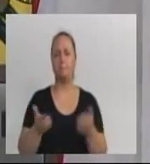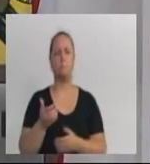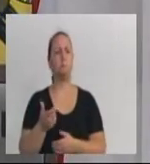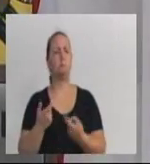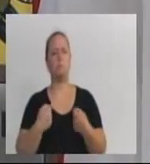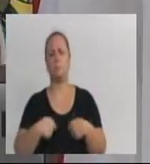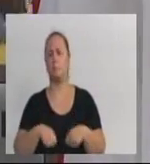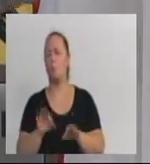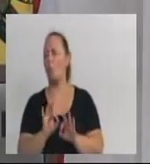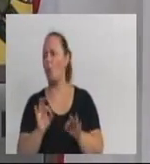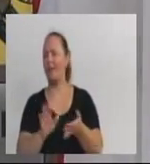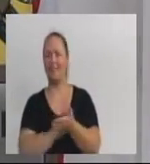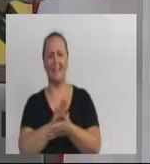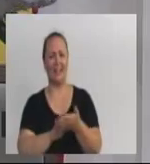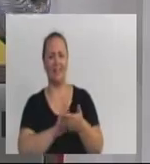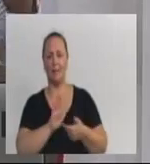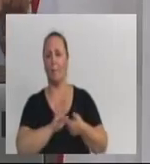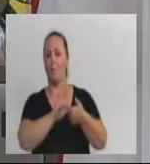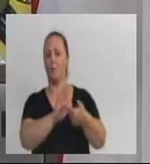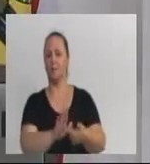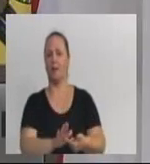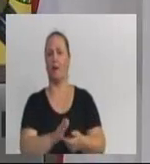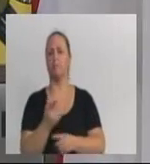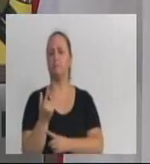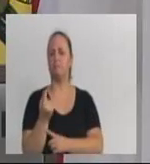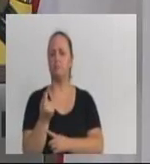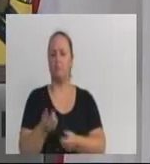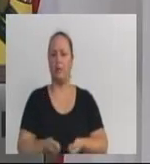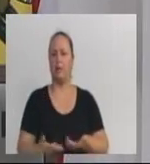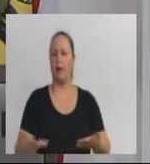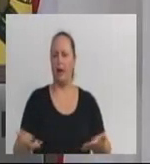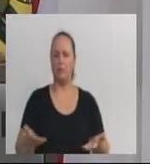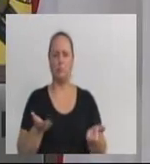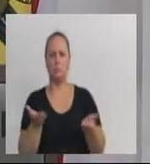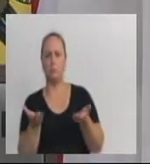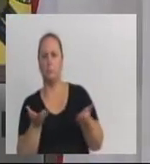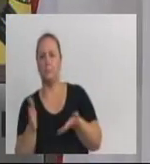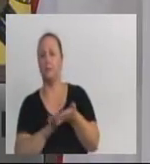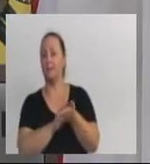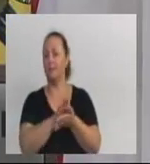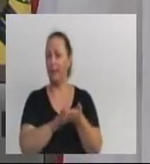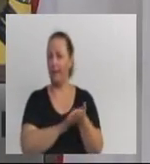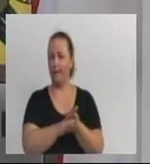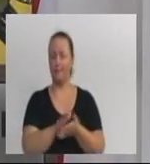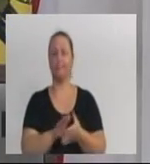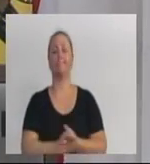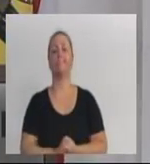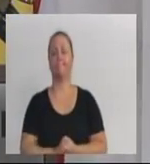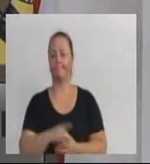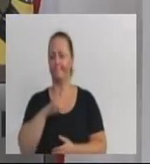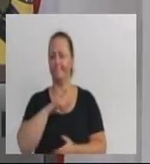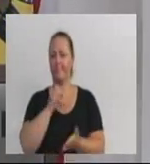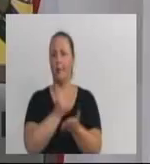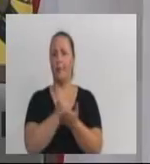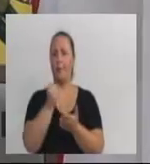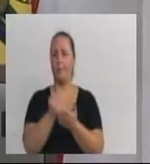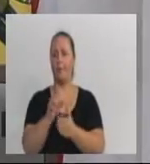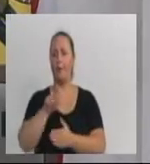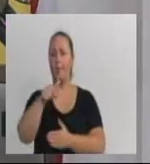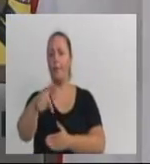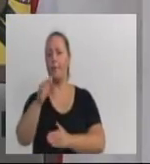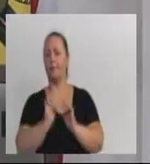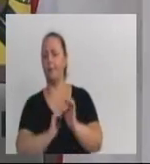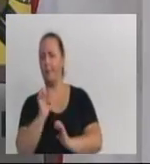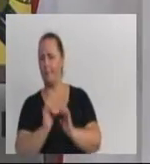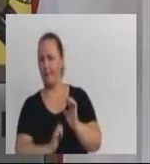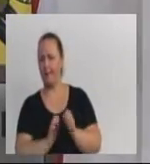menor preço para poder prestar serviço em procedimento licitatório. Subcontrata empresas.